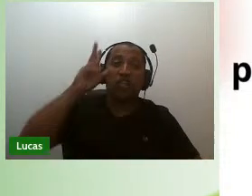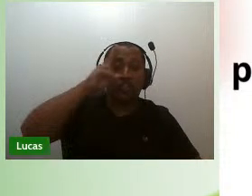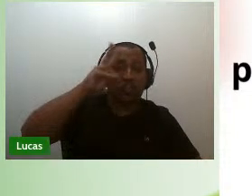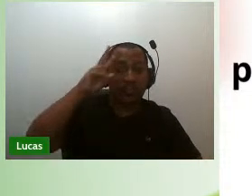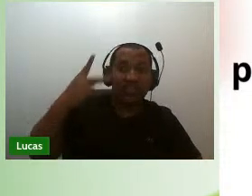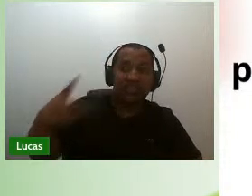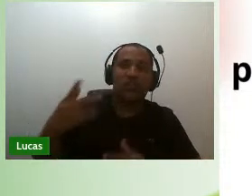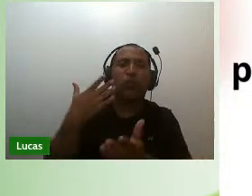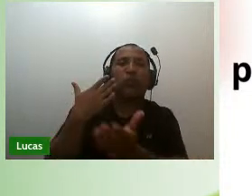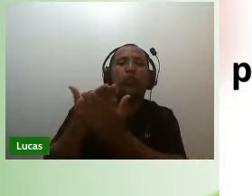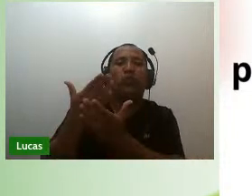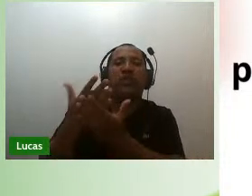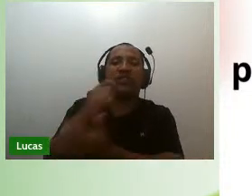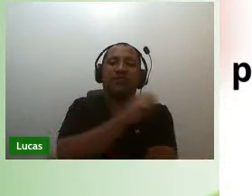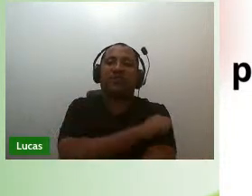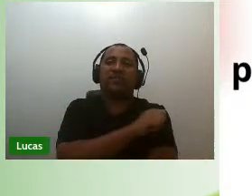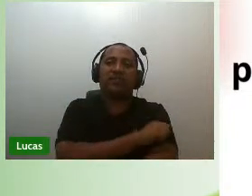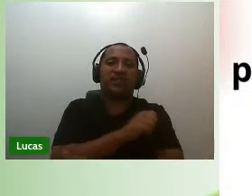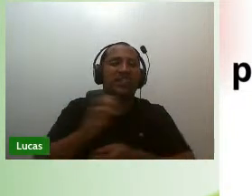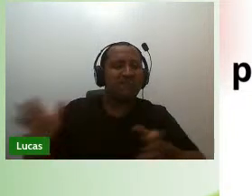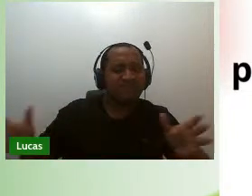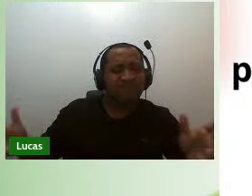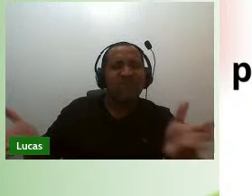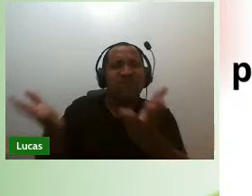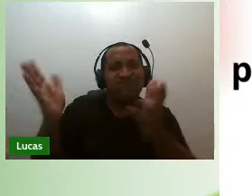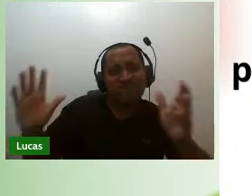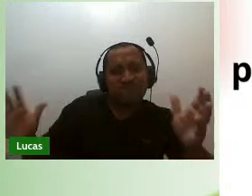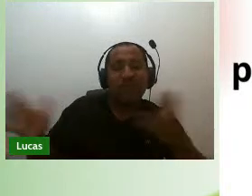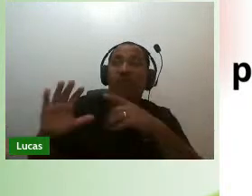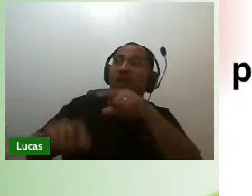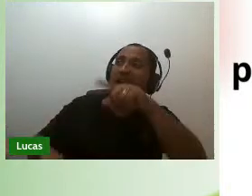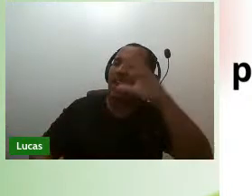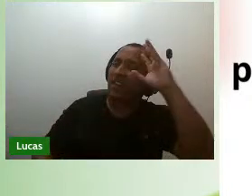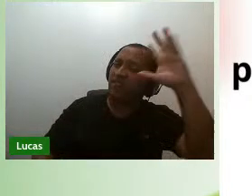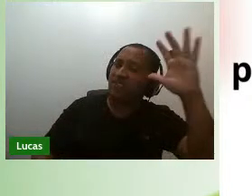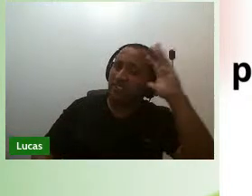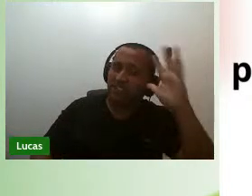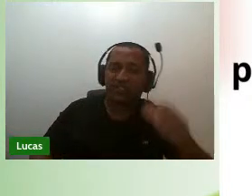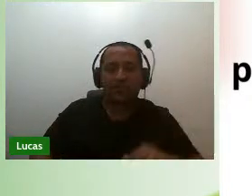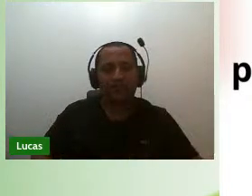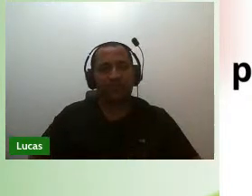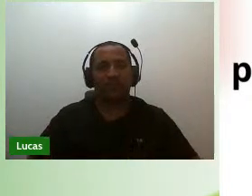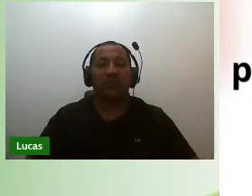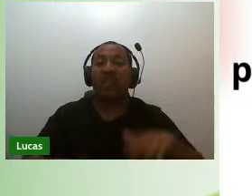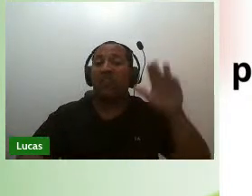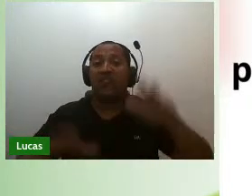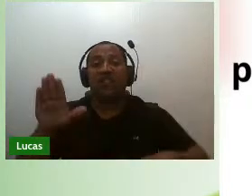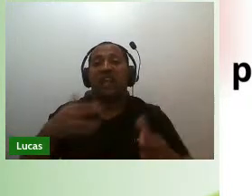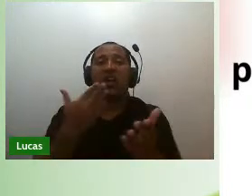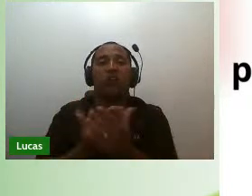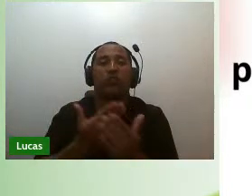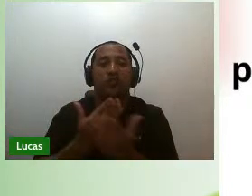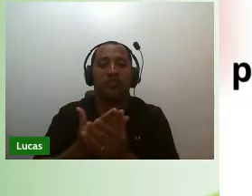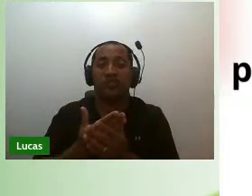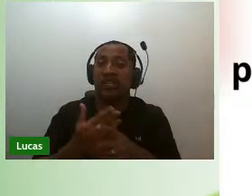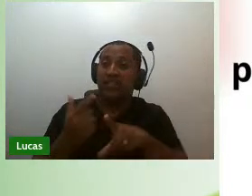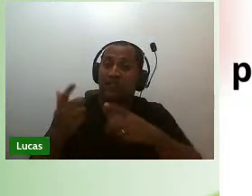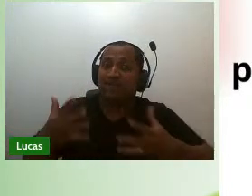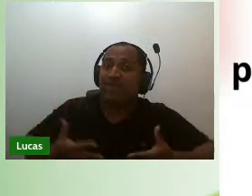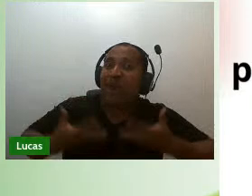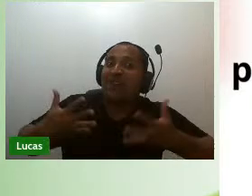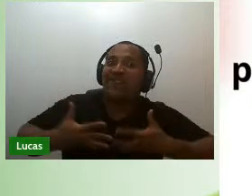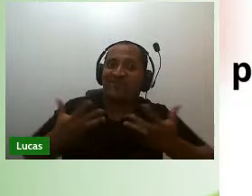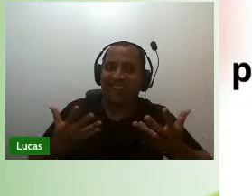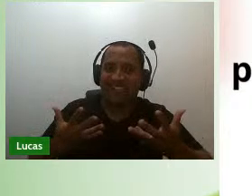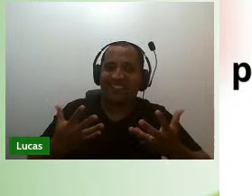estudante, promover a participação e a reflexão. Então, muitas vezes, uma aula fica muito mais motivada quando a gente, ao